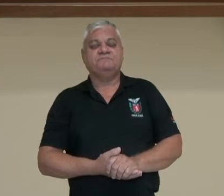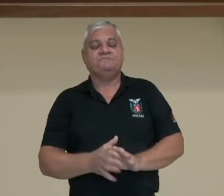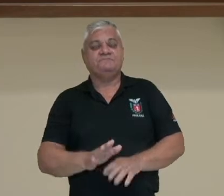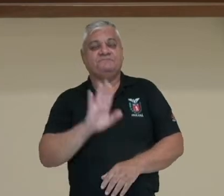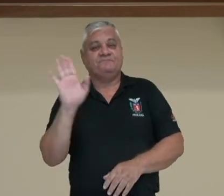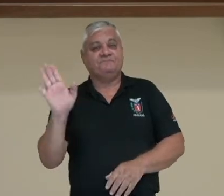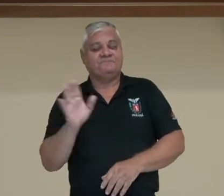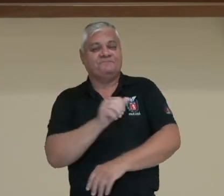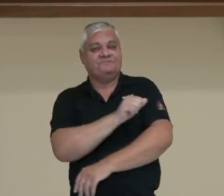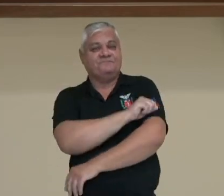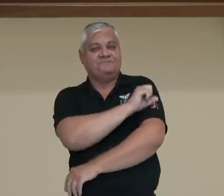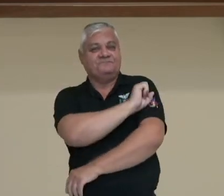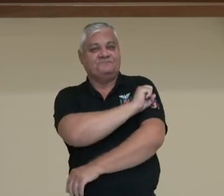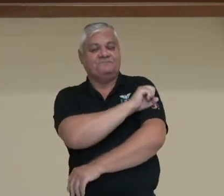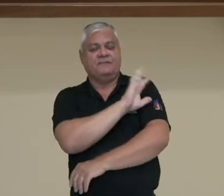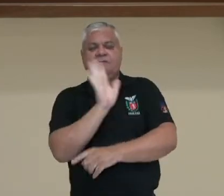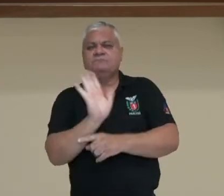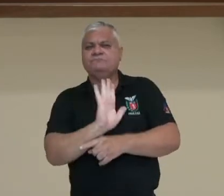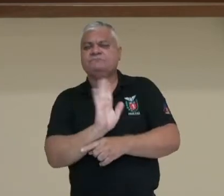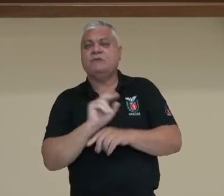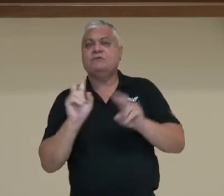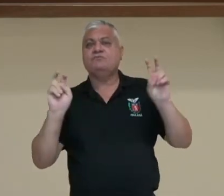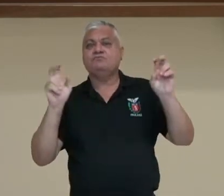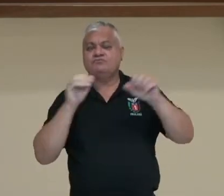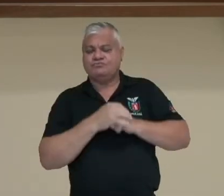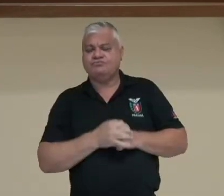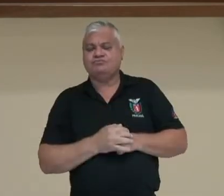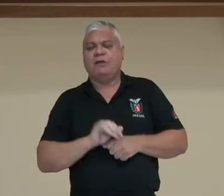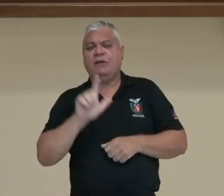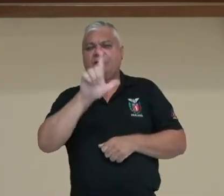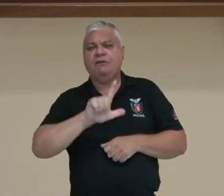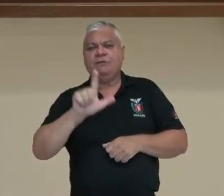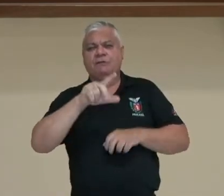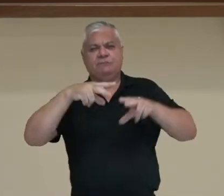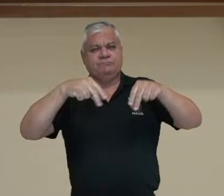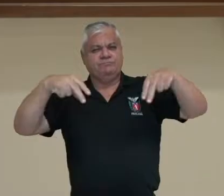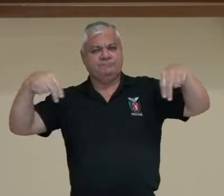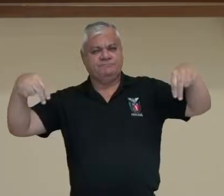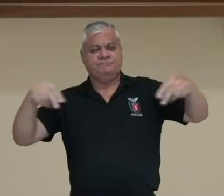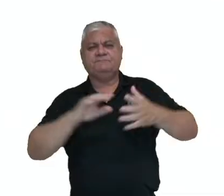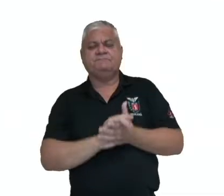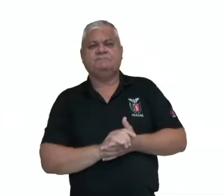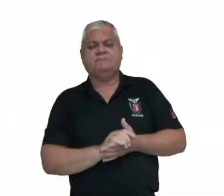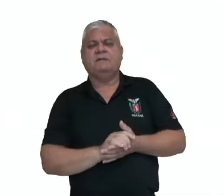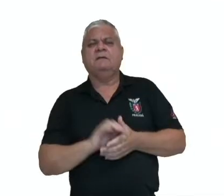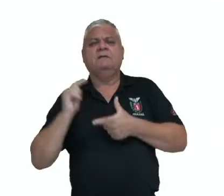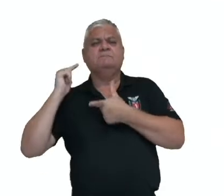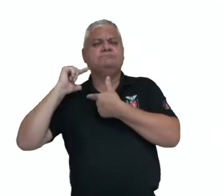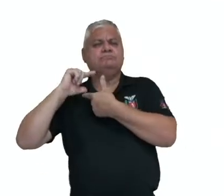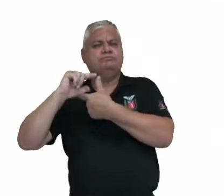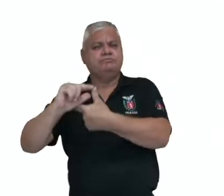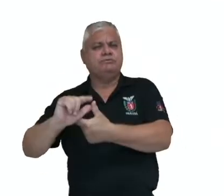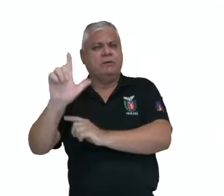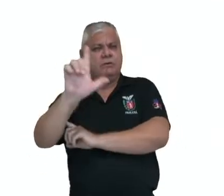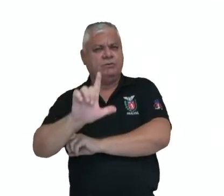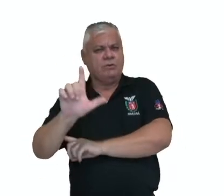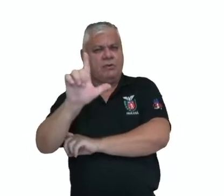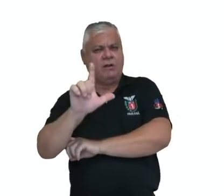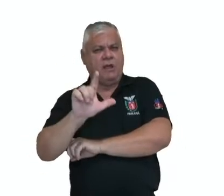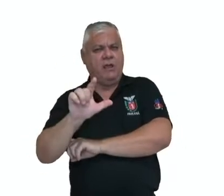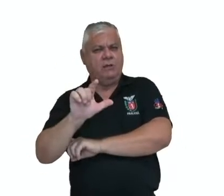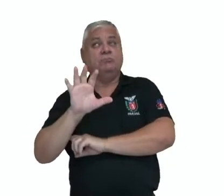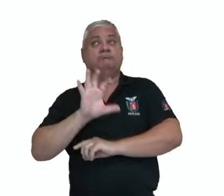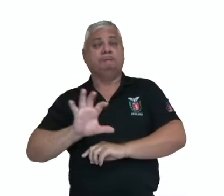Olá, alunos do 8º ano. Nesse vídeo vamos falar sobre literatura de cordel. Como uma tradição literária regional, a